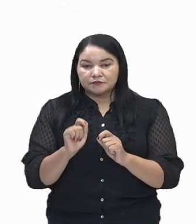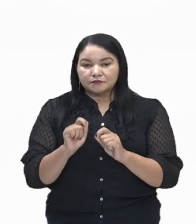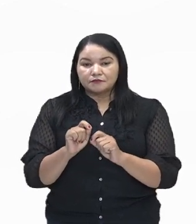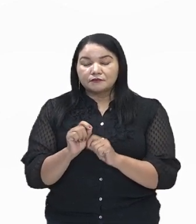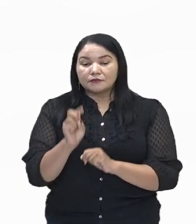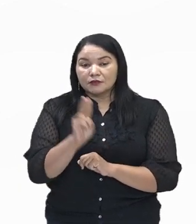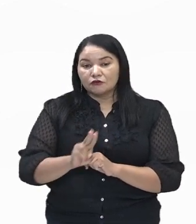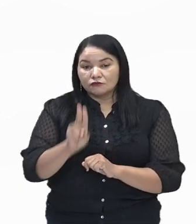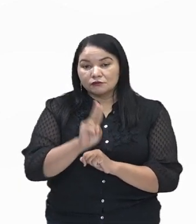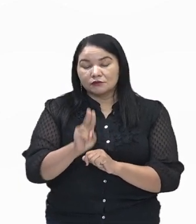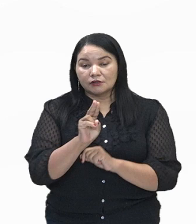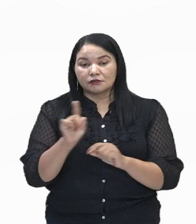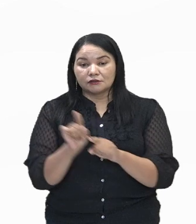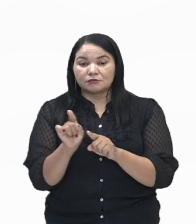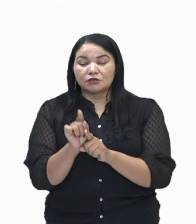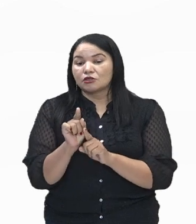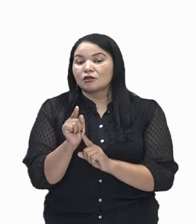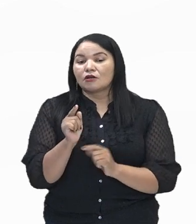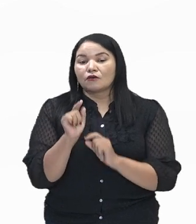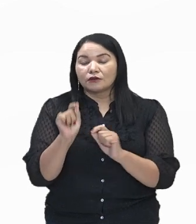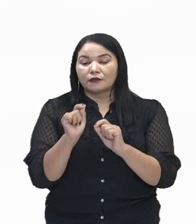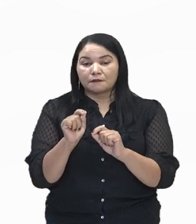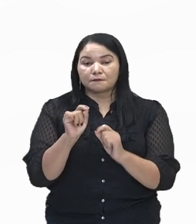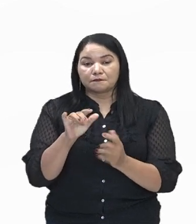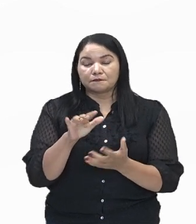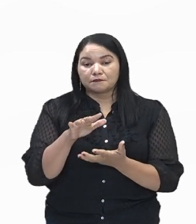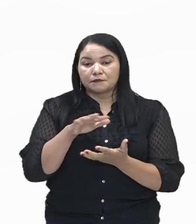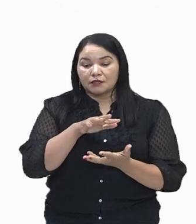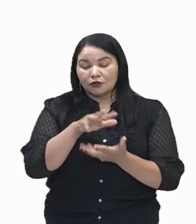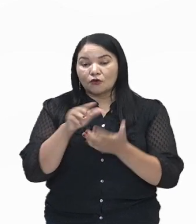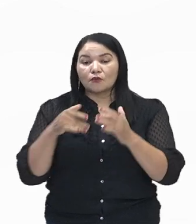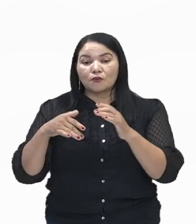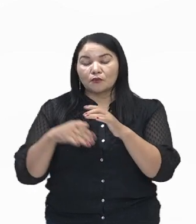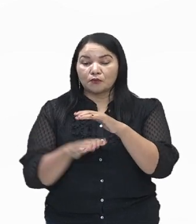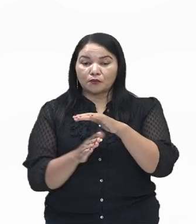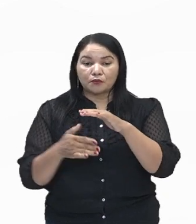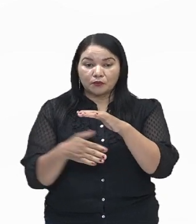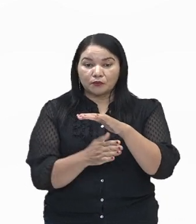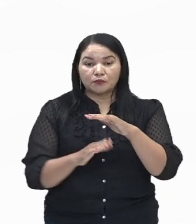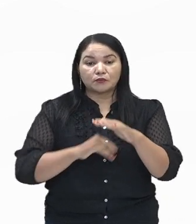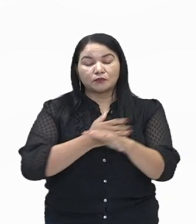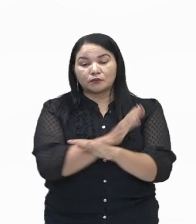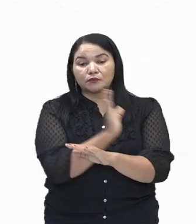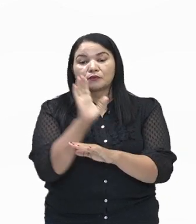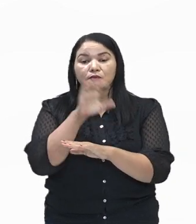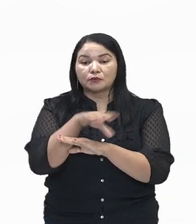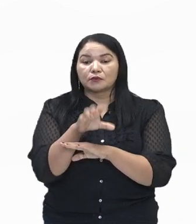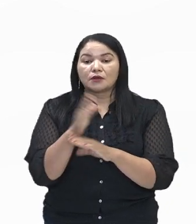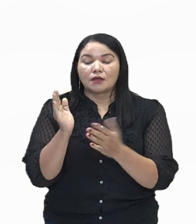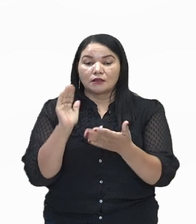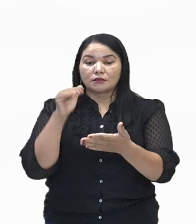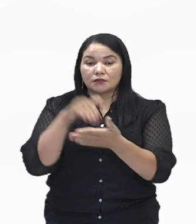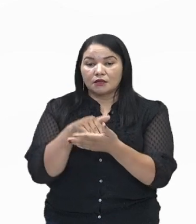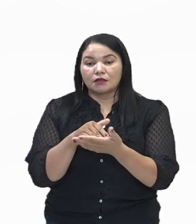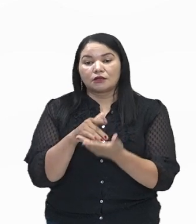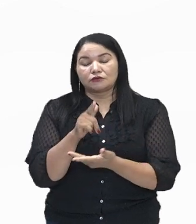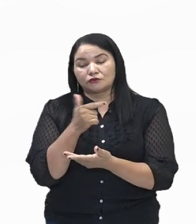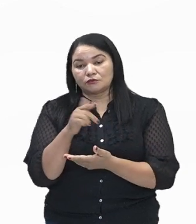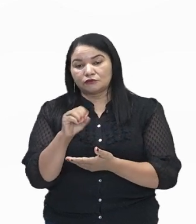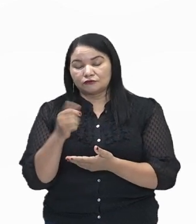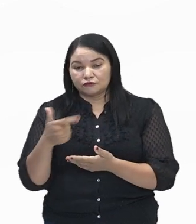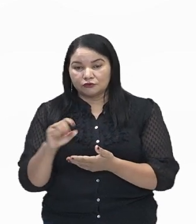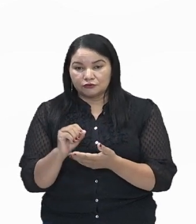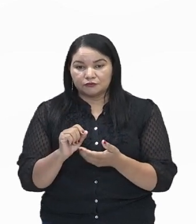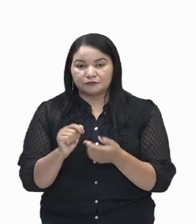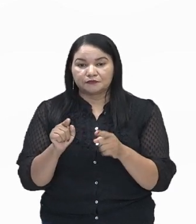usar sustentavelmente o ecossistema terrestre e de água doce até 2020, promover a